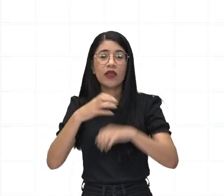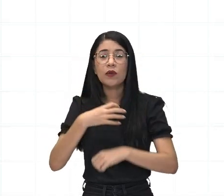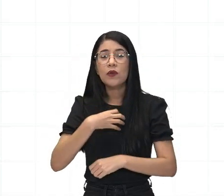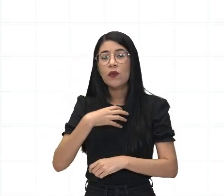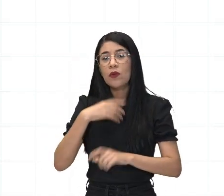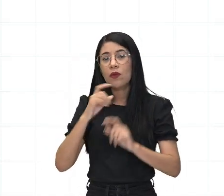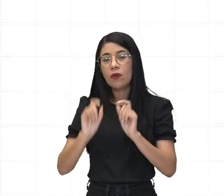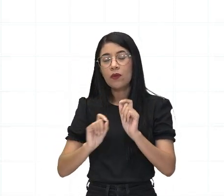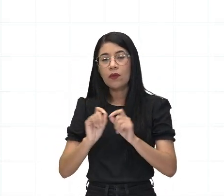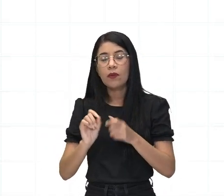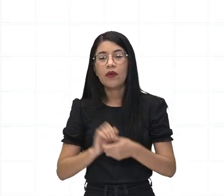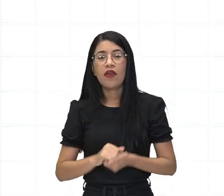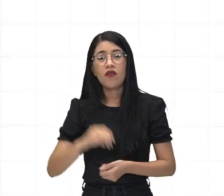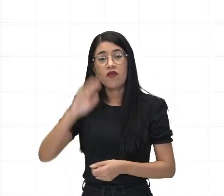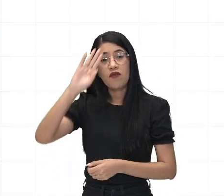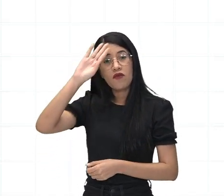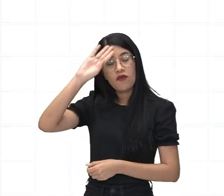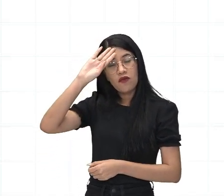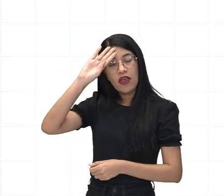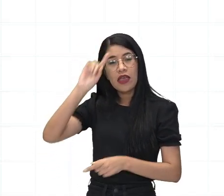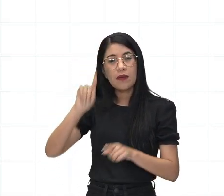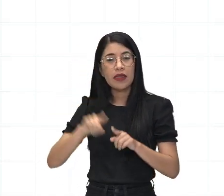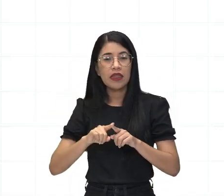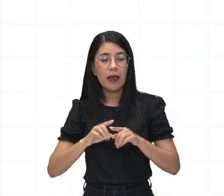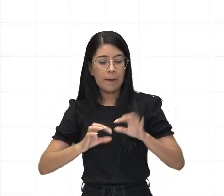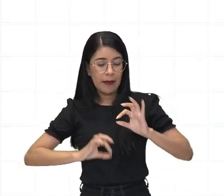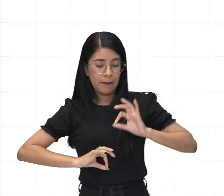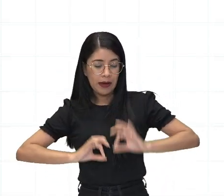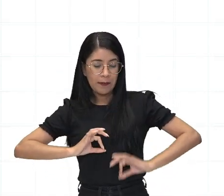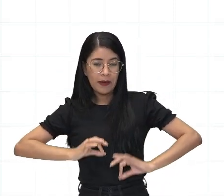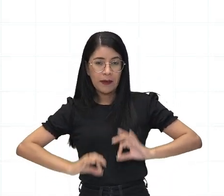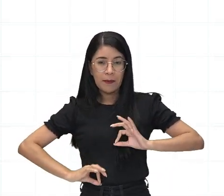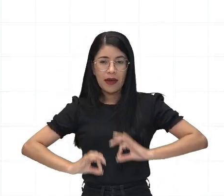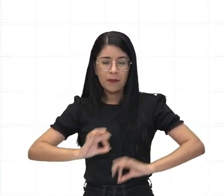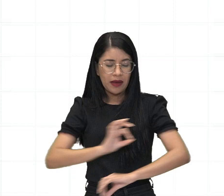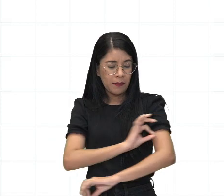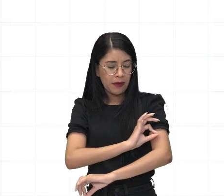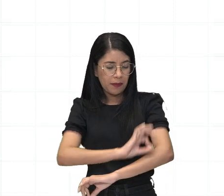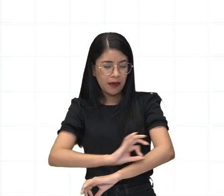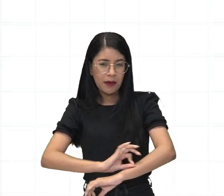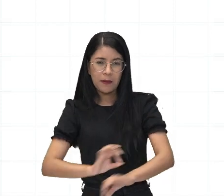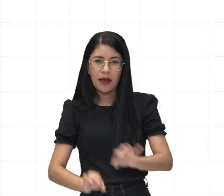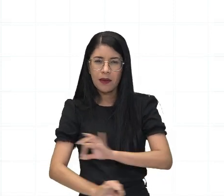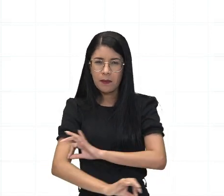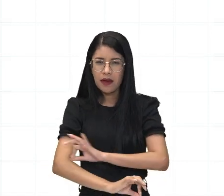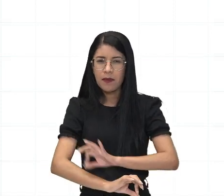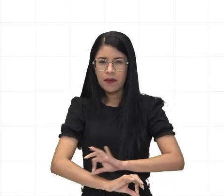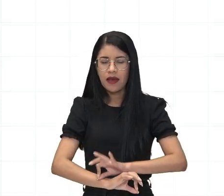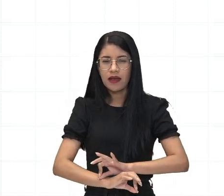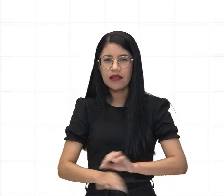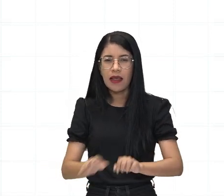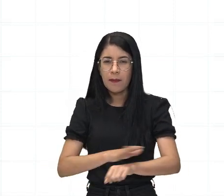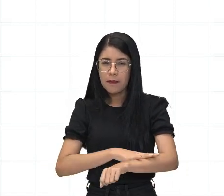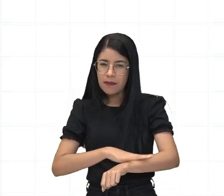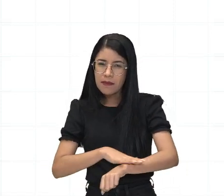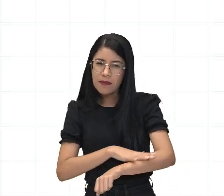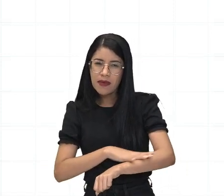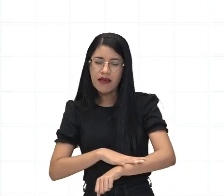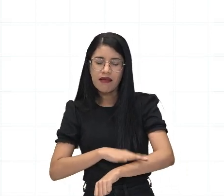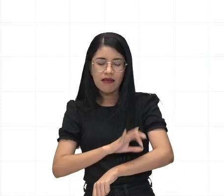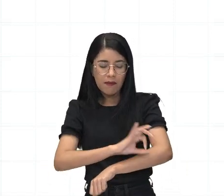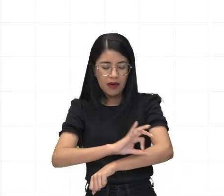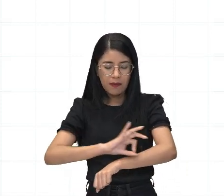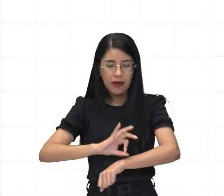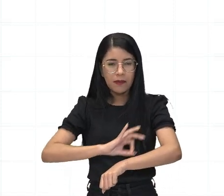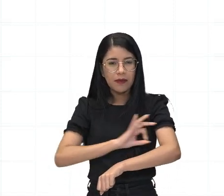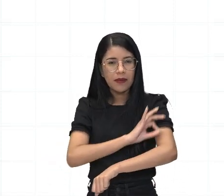nós temos aí febre, erupções cutâneas, pequenas feridas, né? Cutâneo está relacionado à